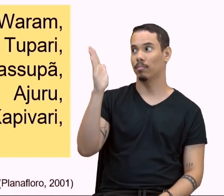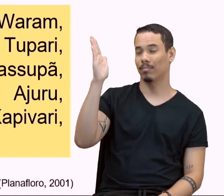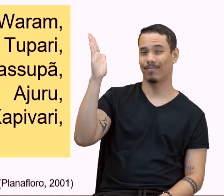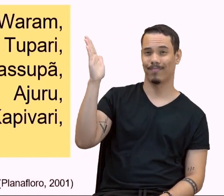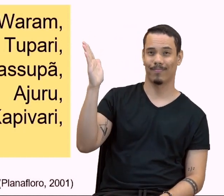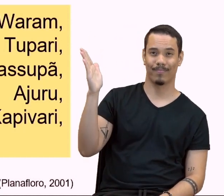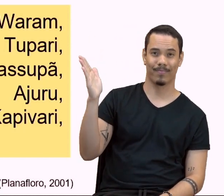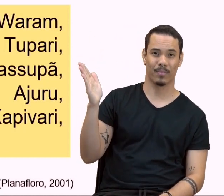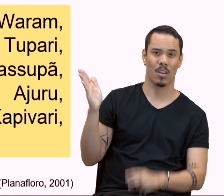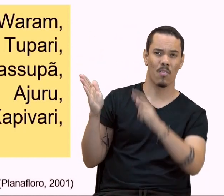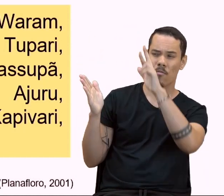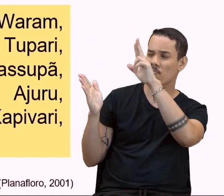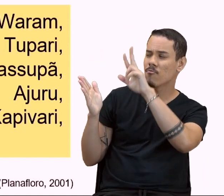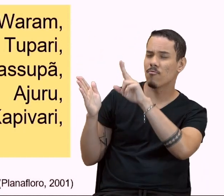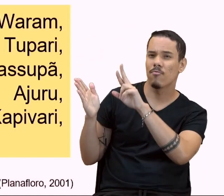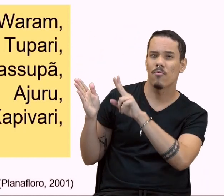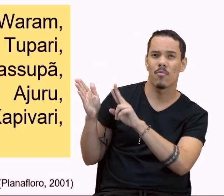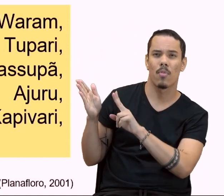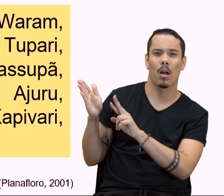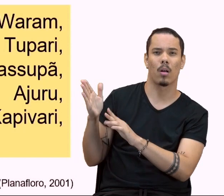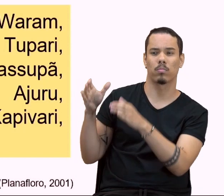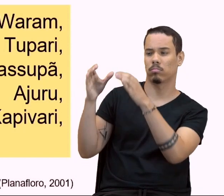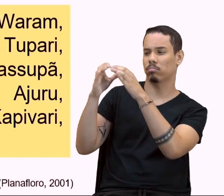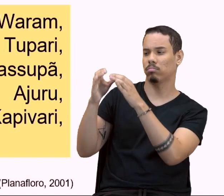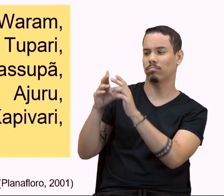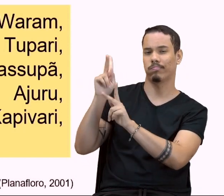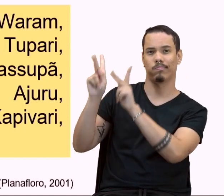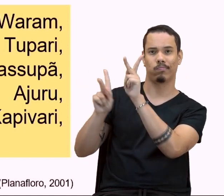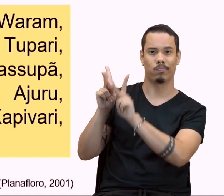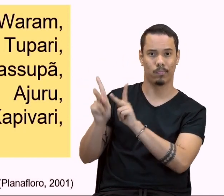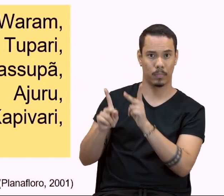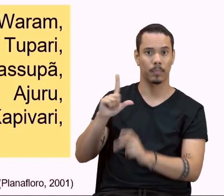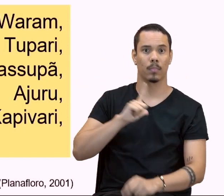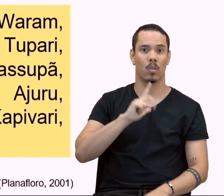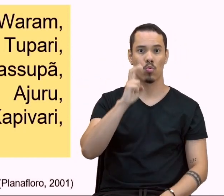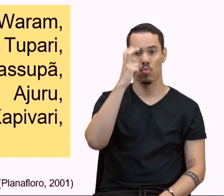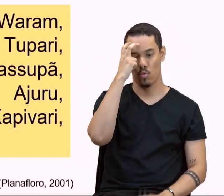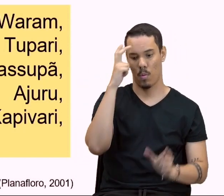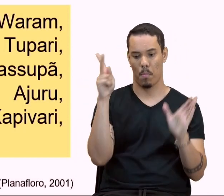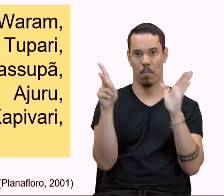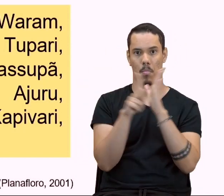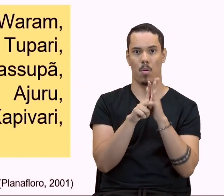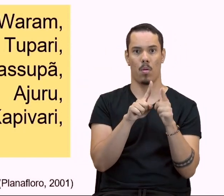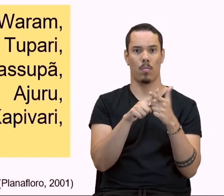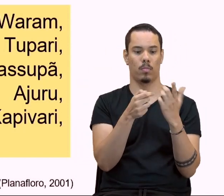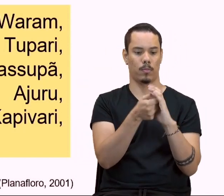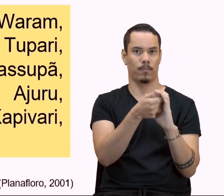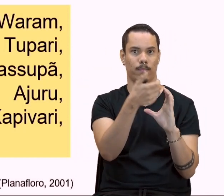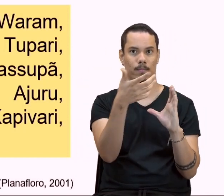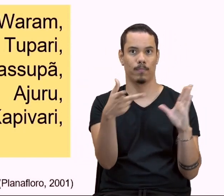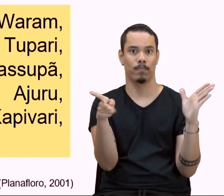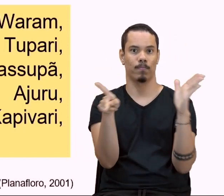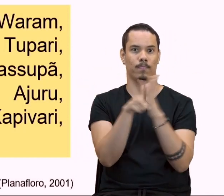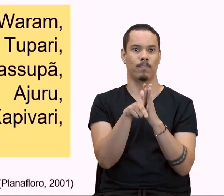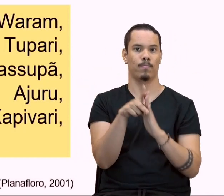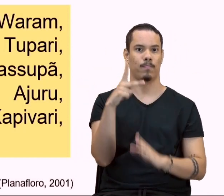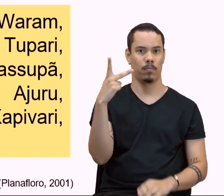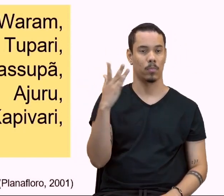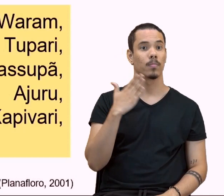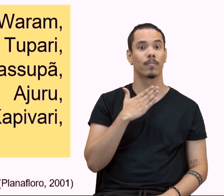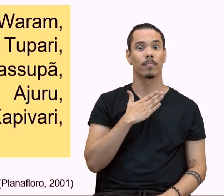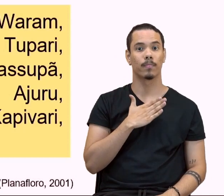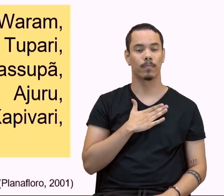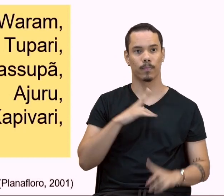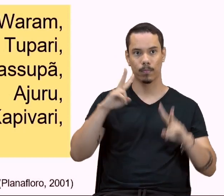de grupos, de povos, né, se a gente analisar, que tem cultura própria, que tem característica, né, e muitas das vezes ele gosta de ser reconhecido,